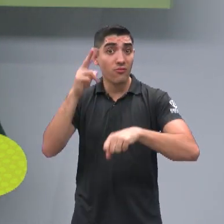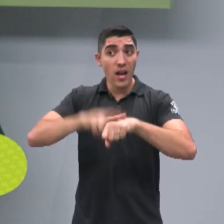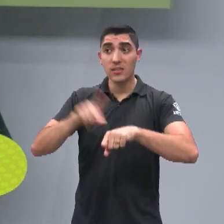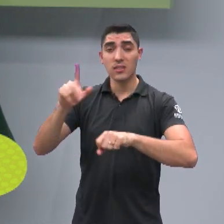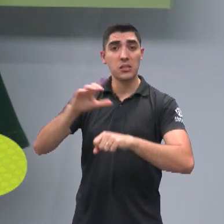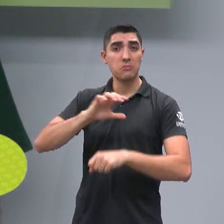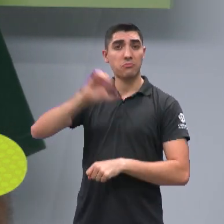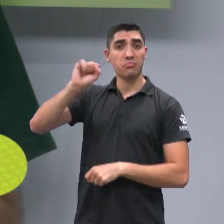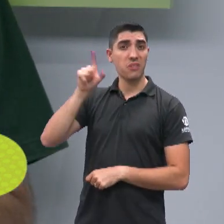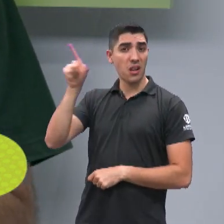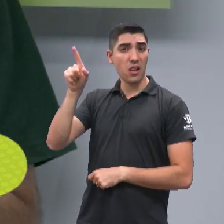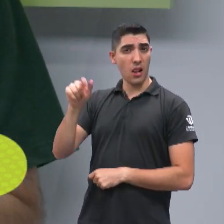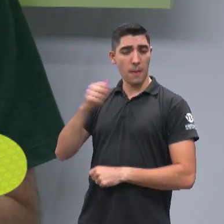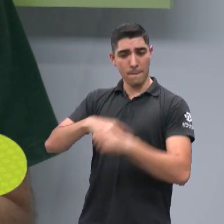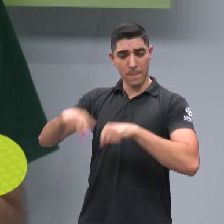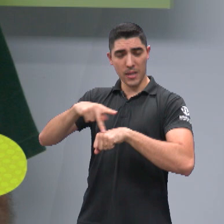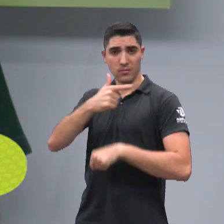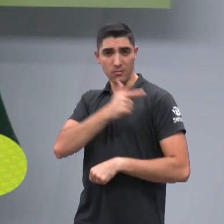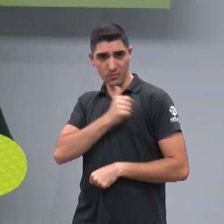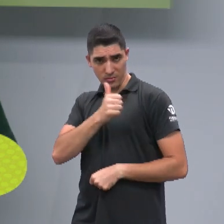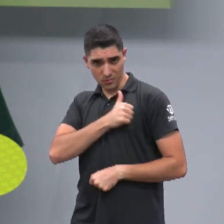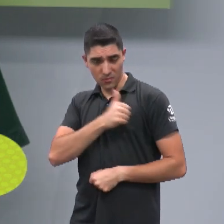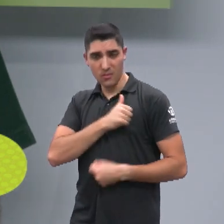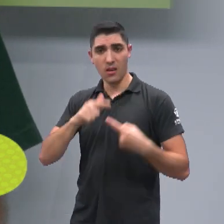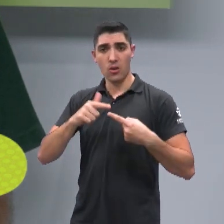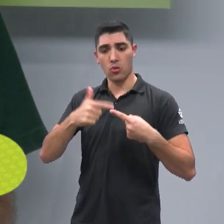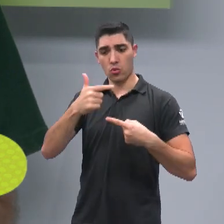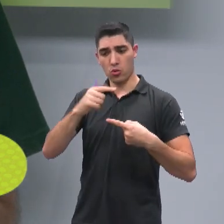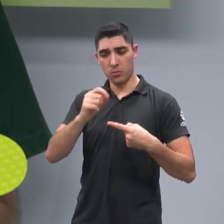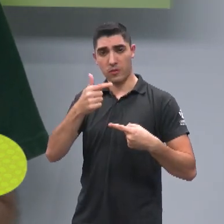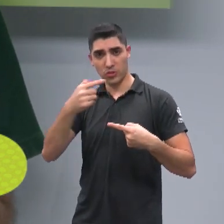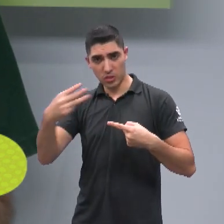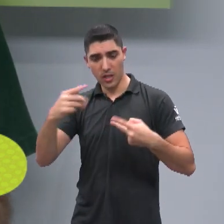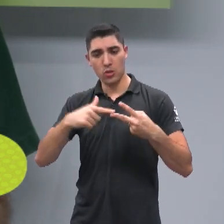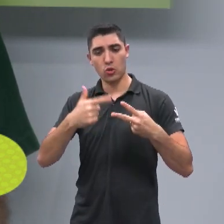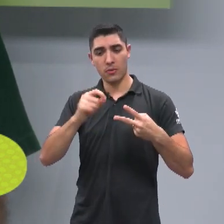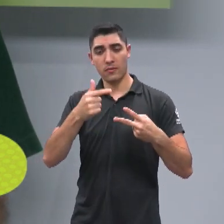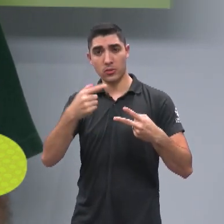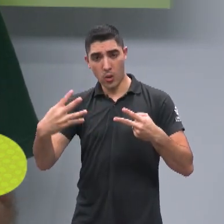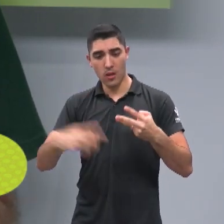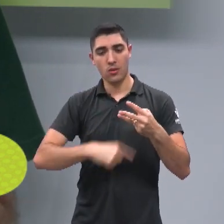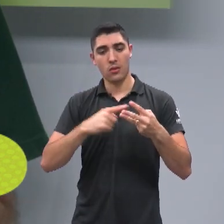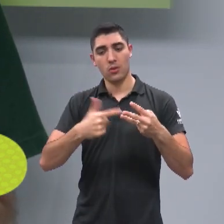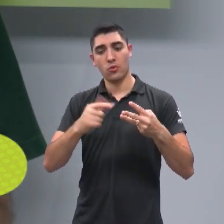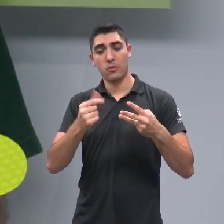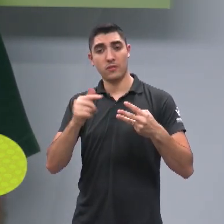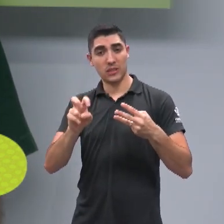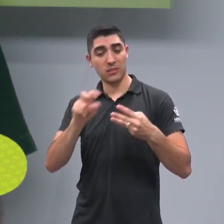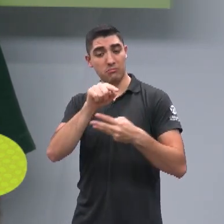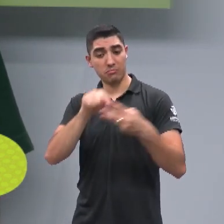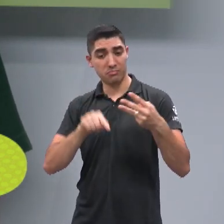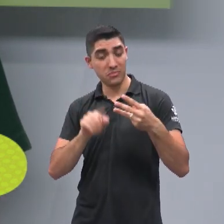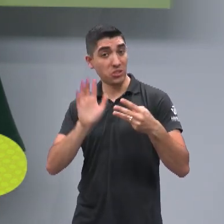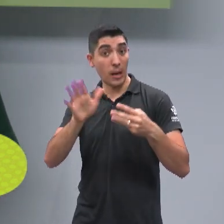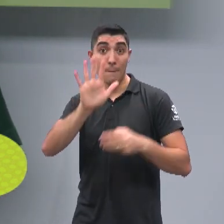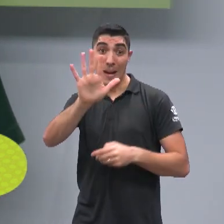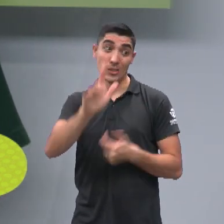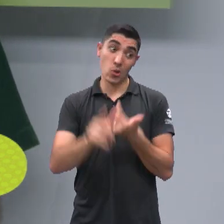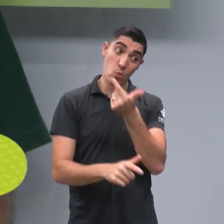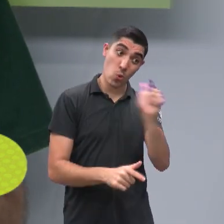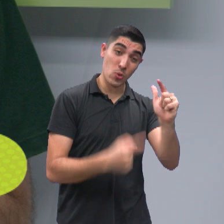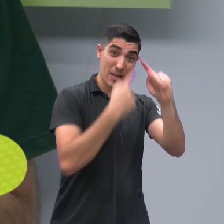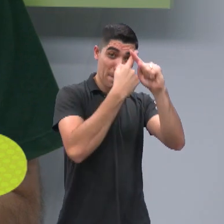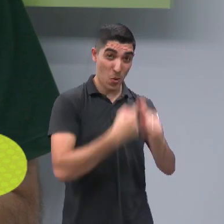lá do Canadá, 23, 24 e esse ano 25. E só que o Mundial é um nível, uma prateleira acima,